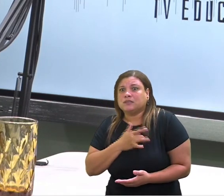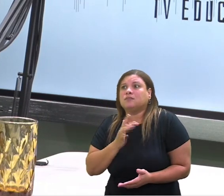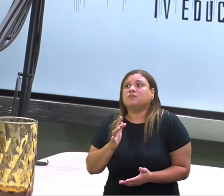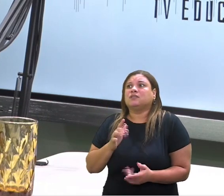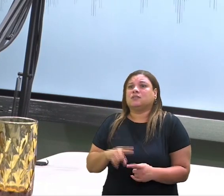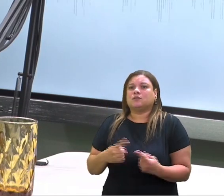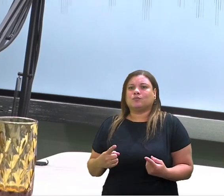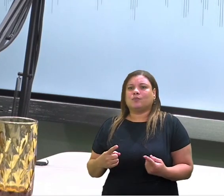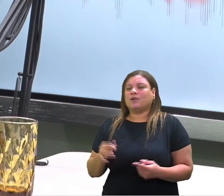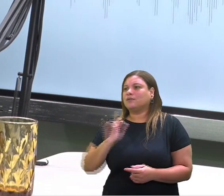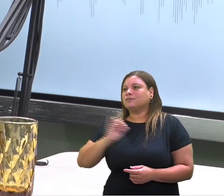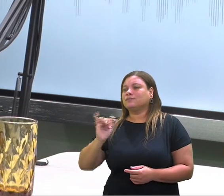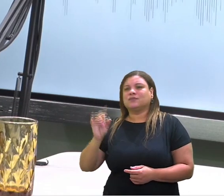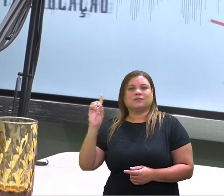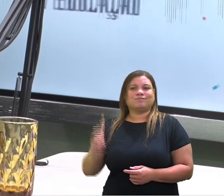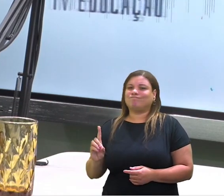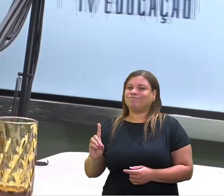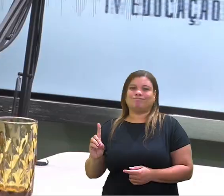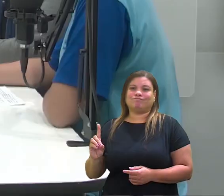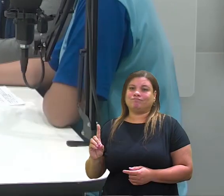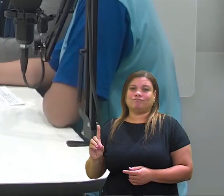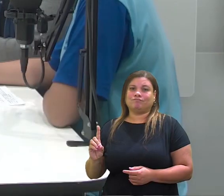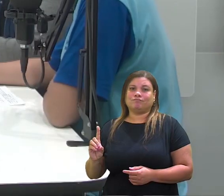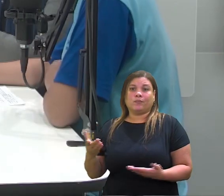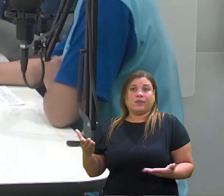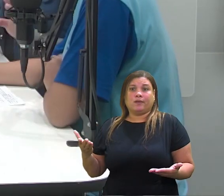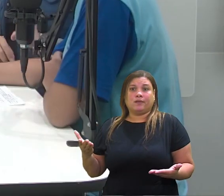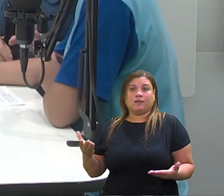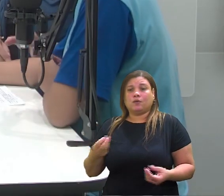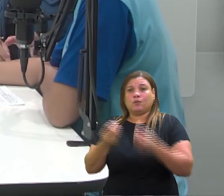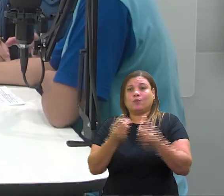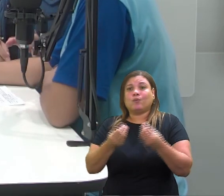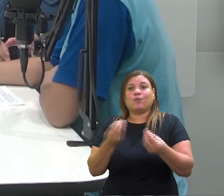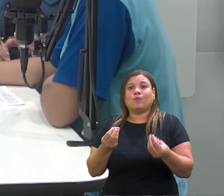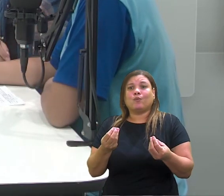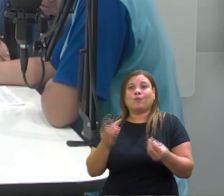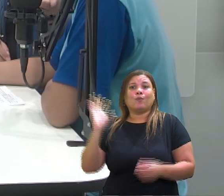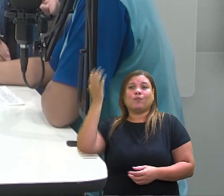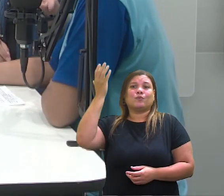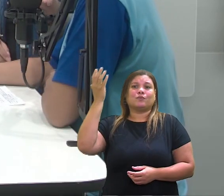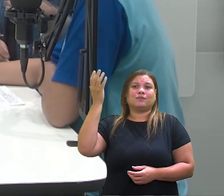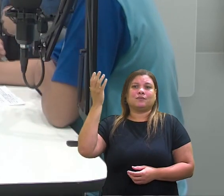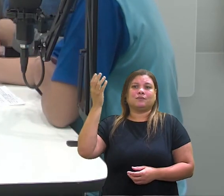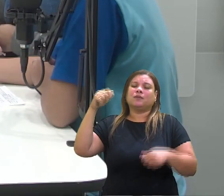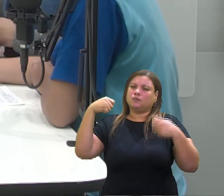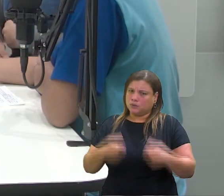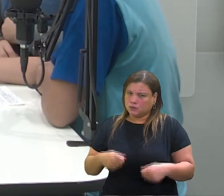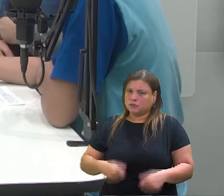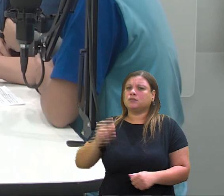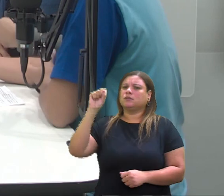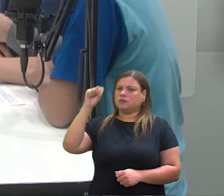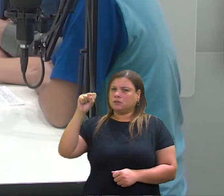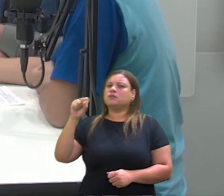as medidas cabíveis dentro da escola. Medidas administrativas. Administrativas. Chamar os pais. Chamar um